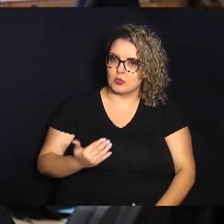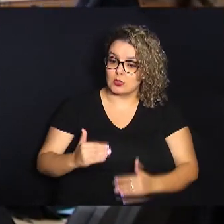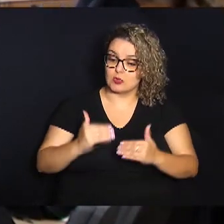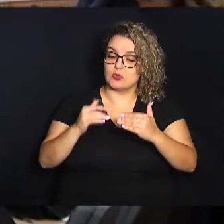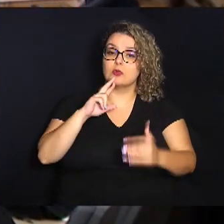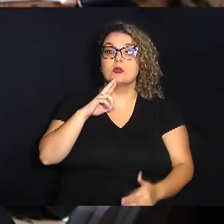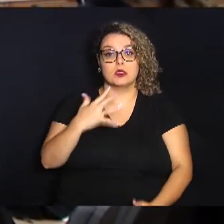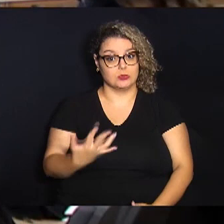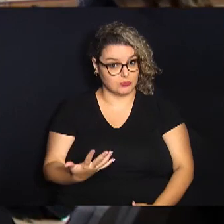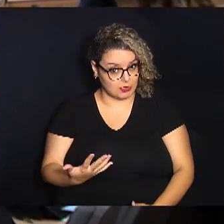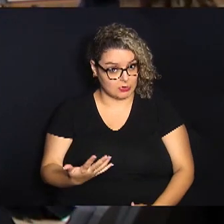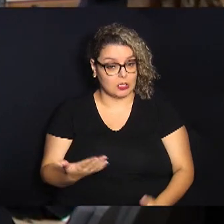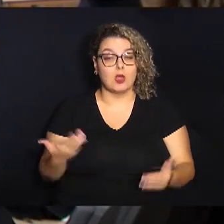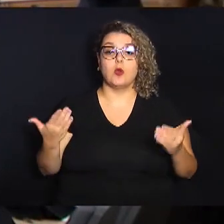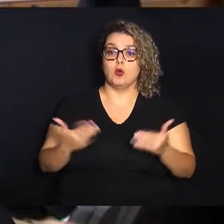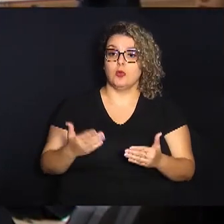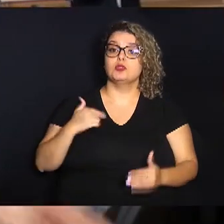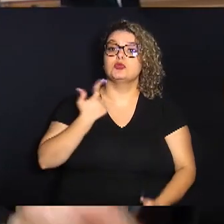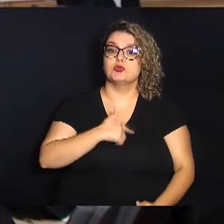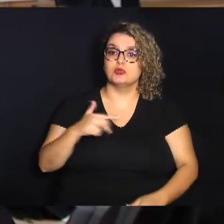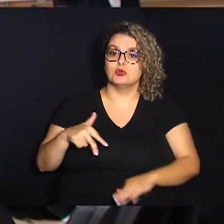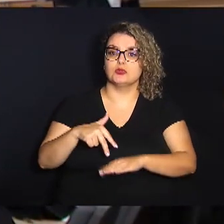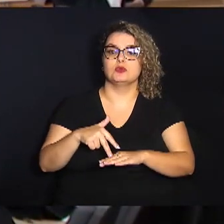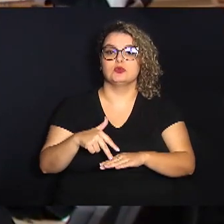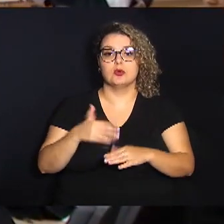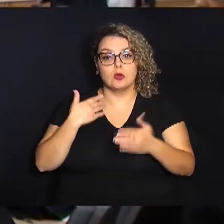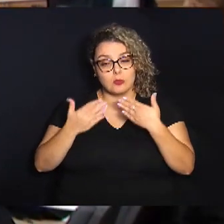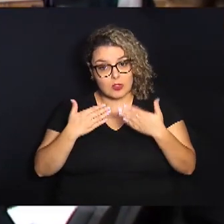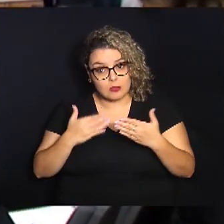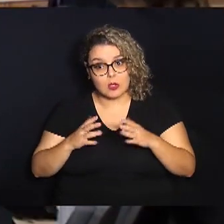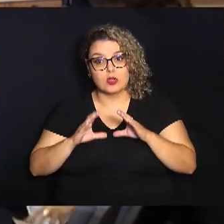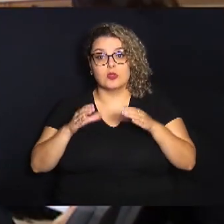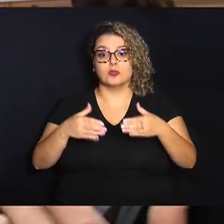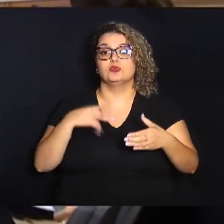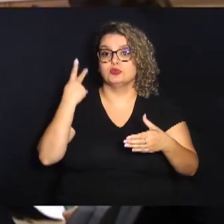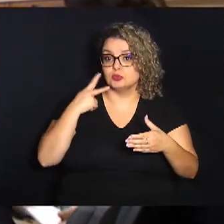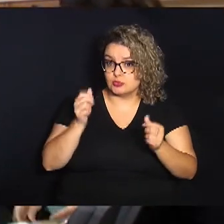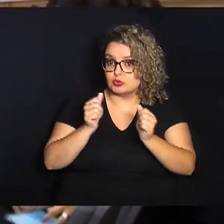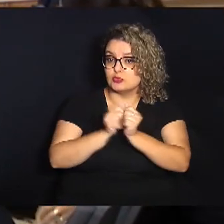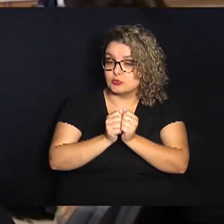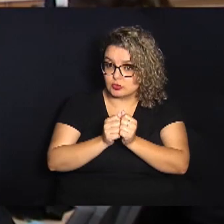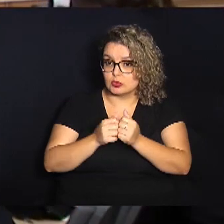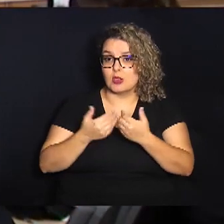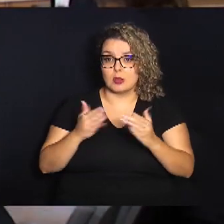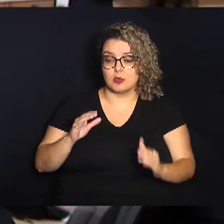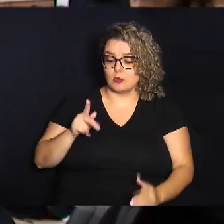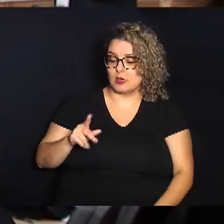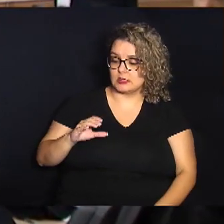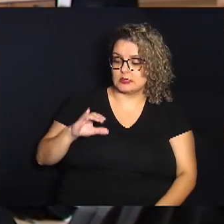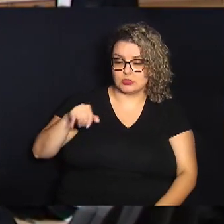Então hoje nós estamos aqui para abrir um diálogo com os parlamentares, abrir o consórcio PCJ, a